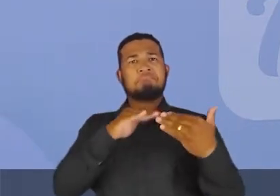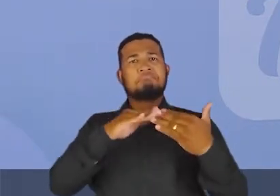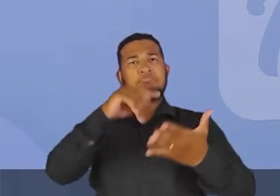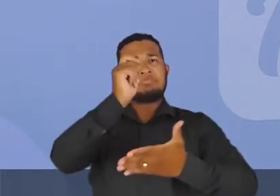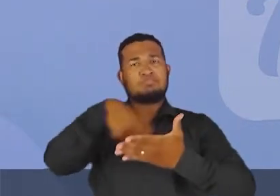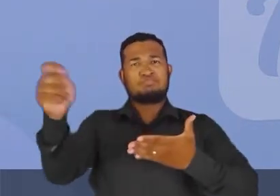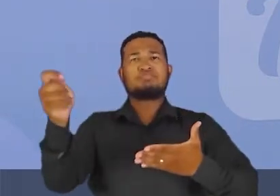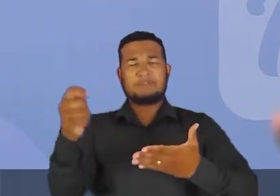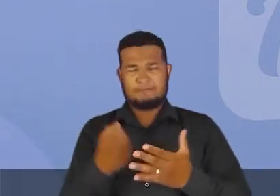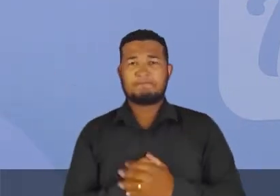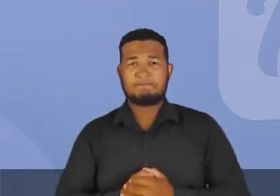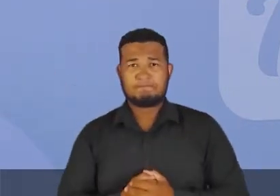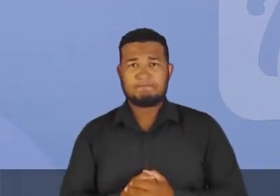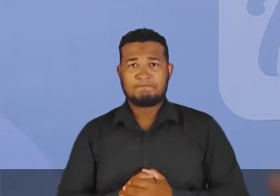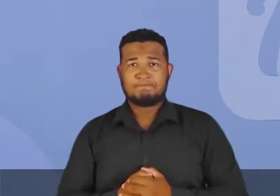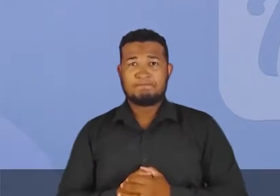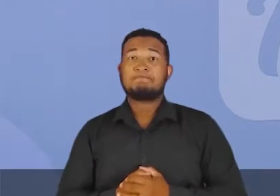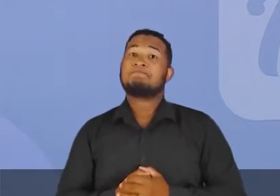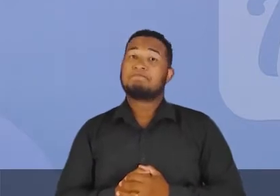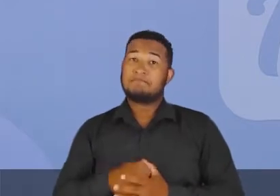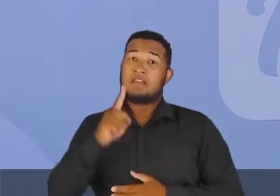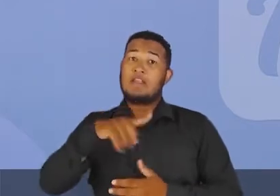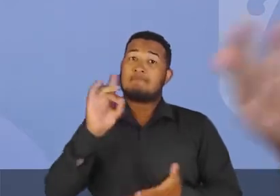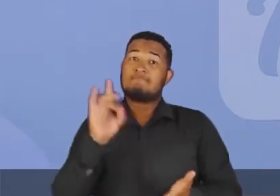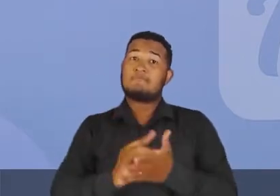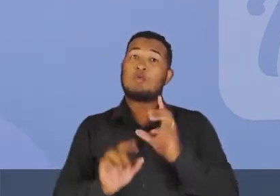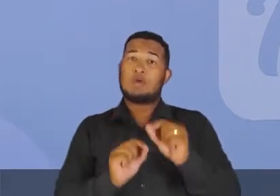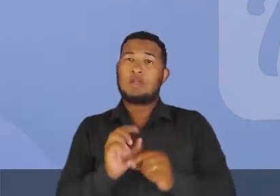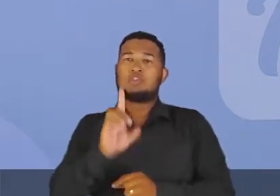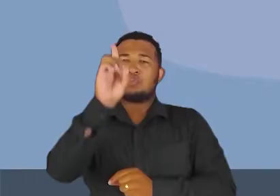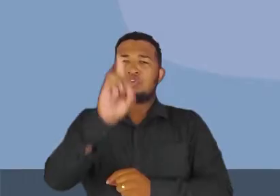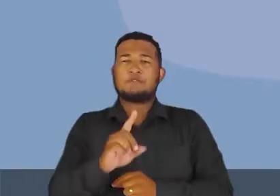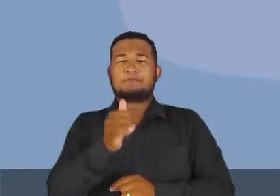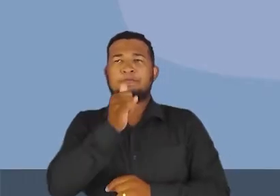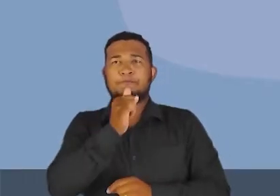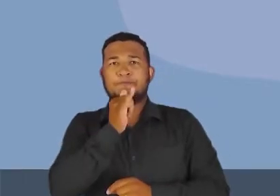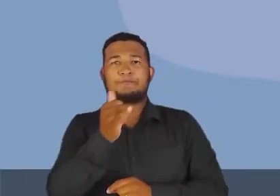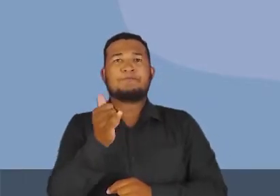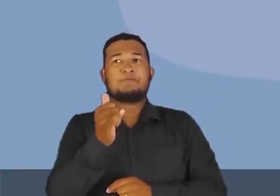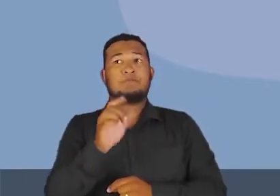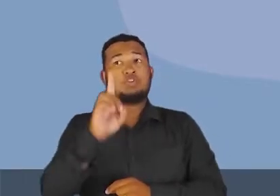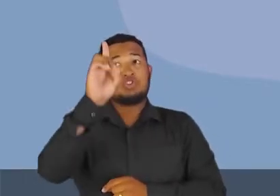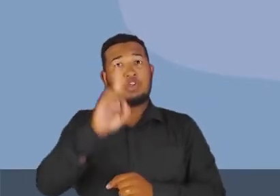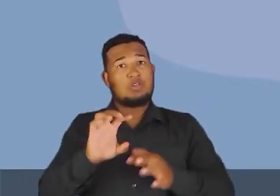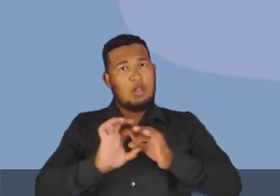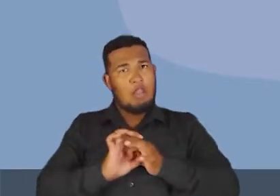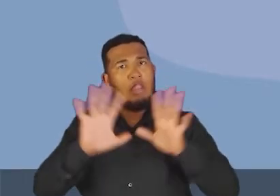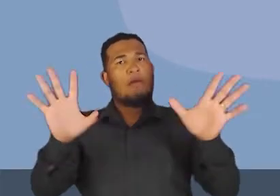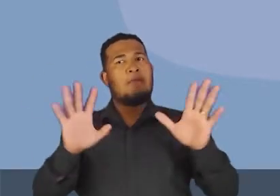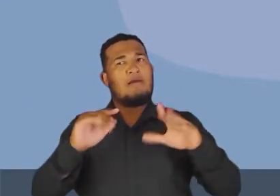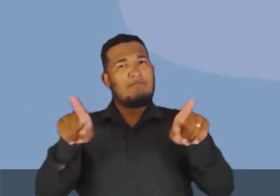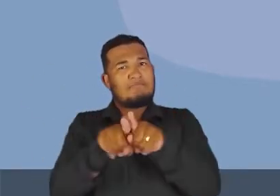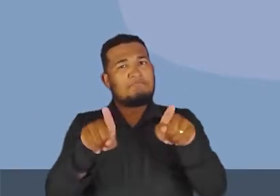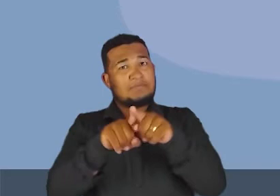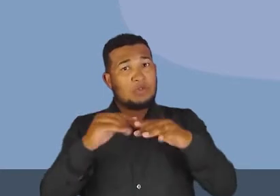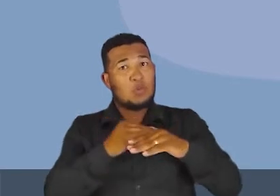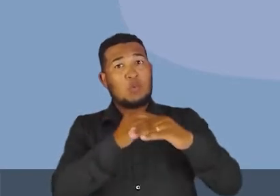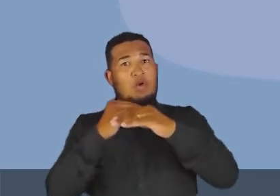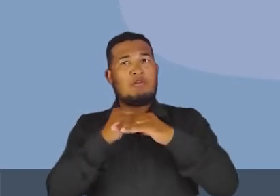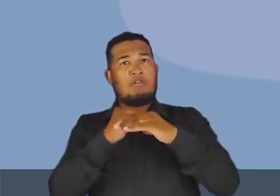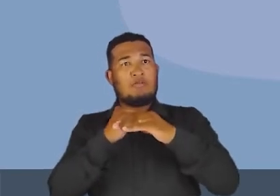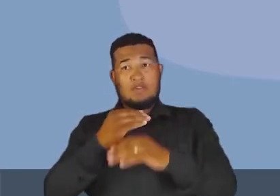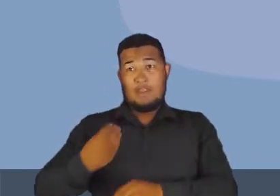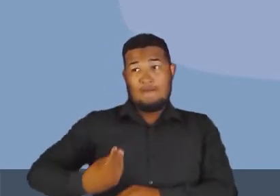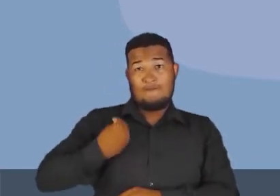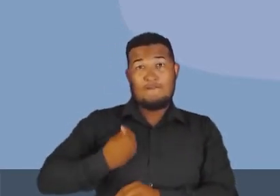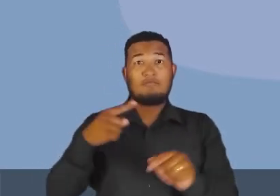esse documento. E seriam direitos como, por exemplo, o direito à liberdade e à igualdade, a vida